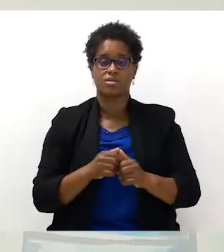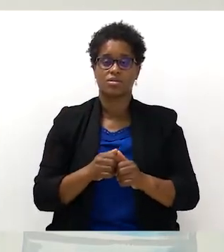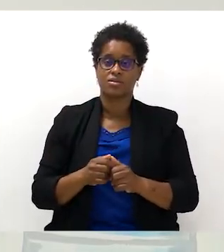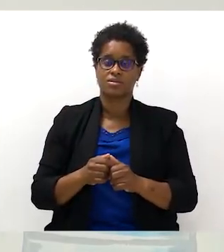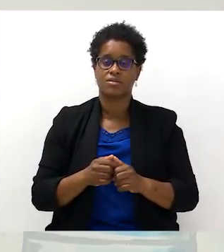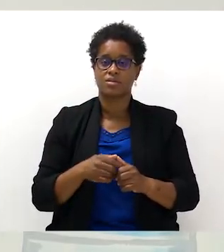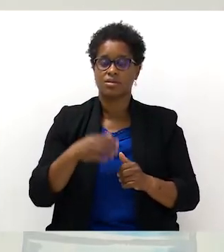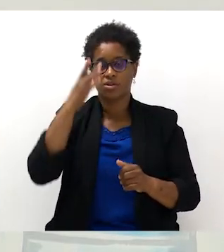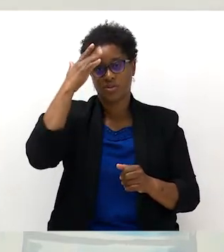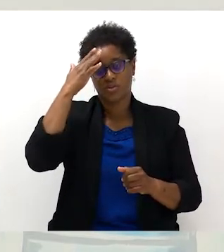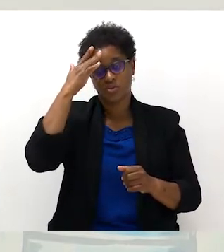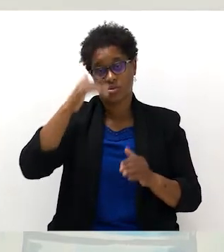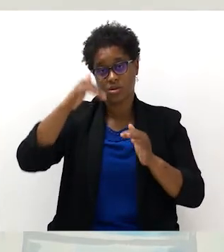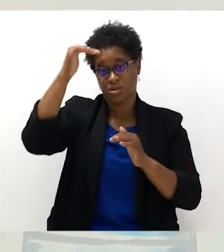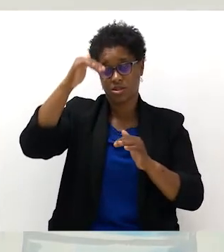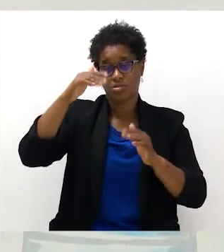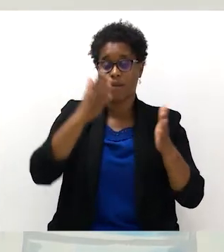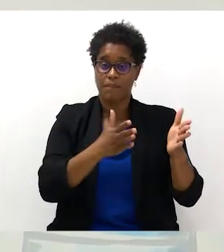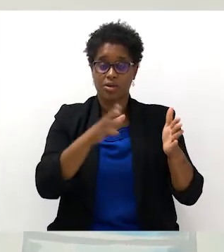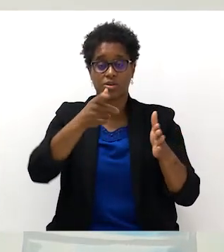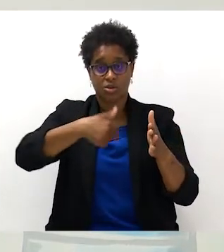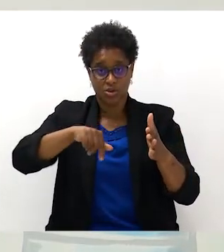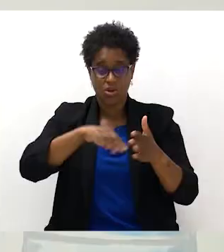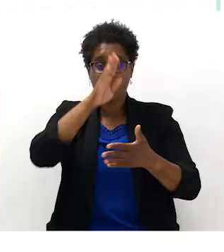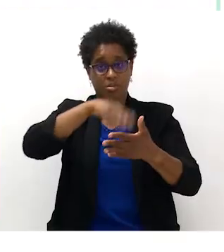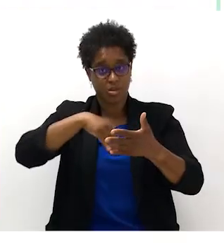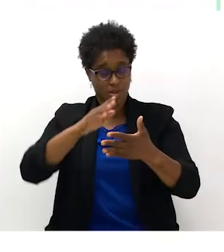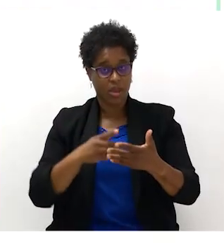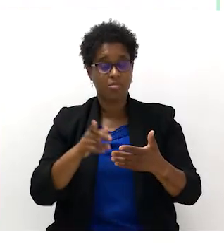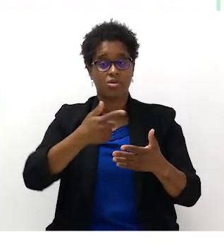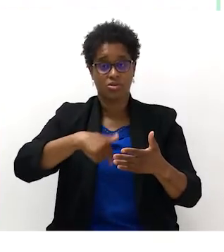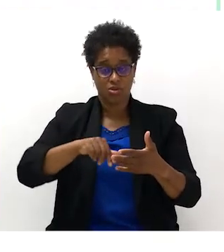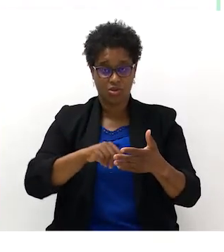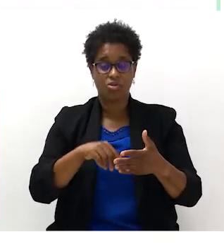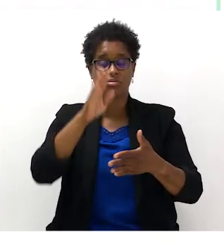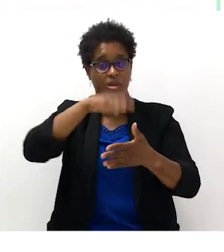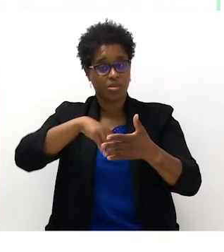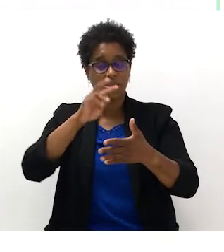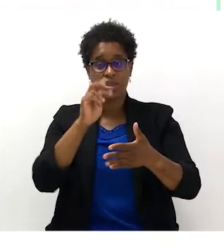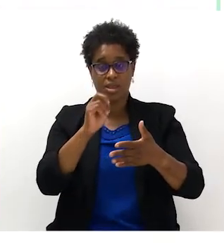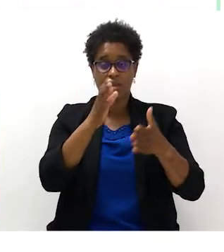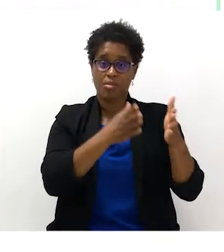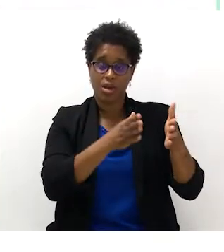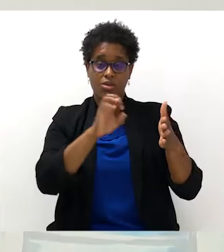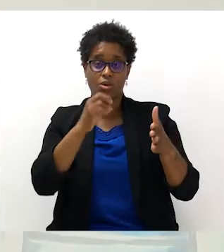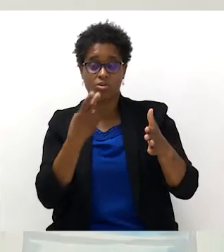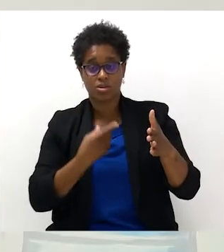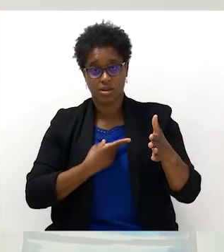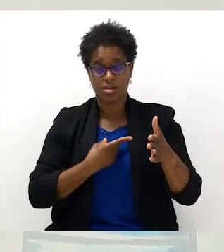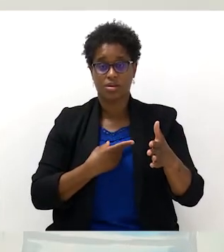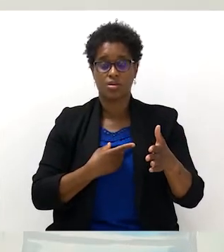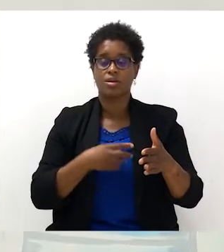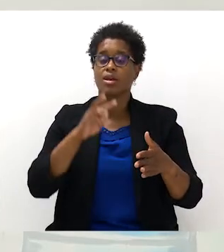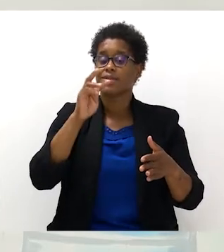número em cima, o numerador, é a parte que nós pintamos. Então, vamos pintar 3 partes, ou seja, a